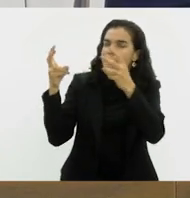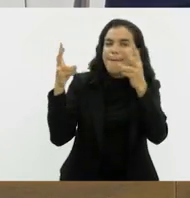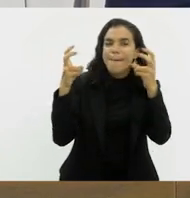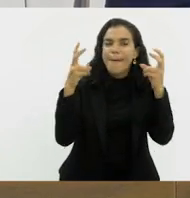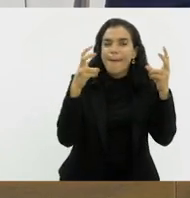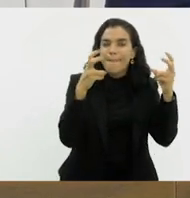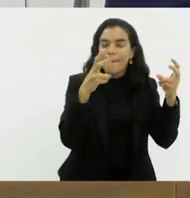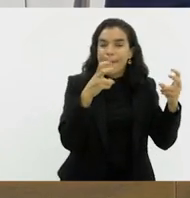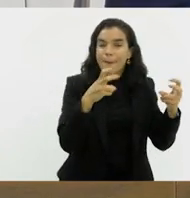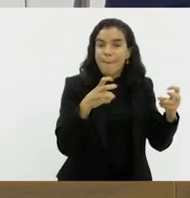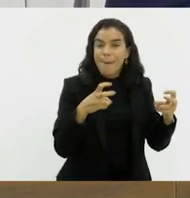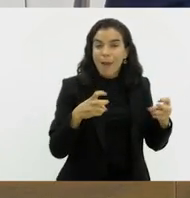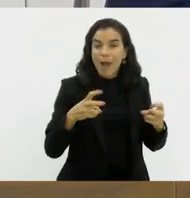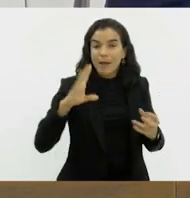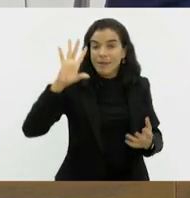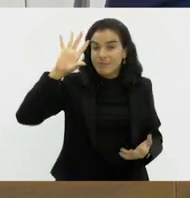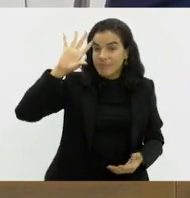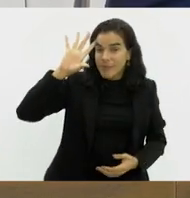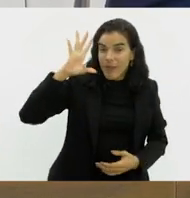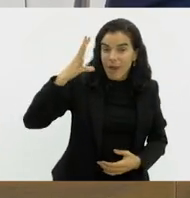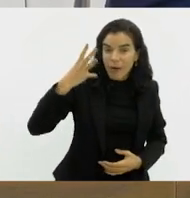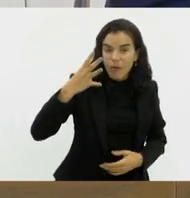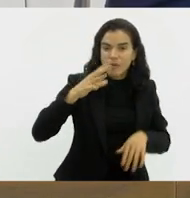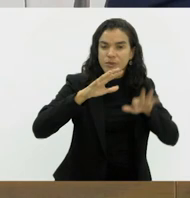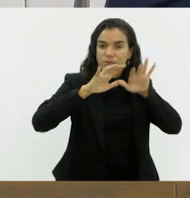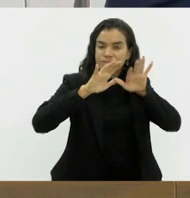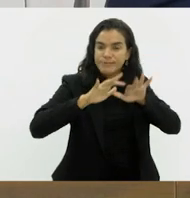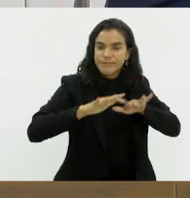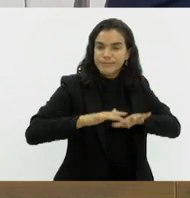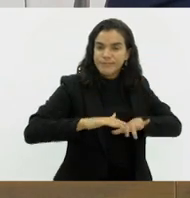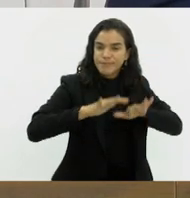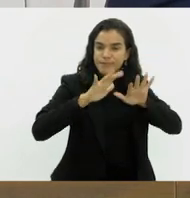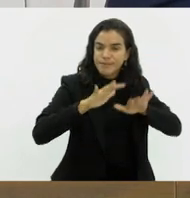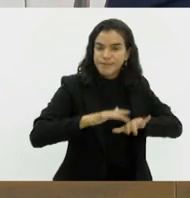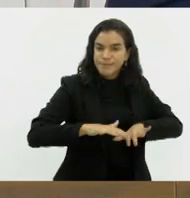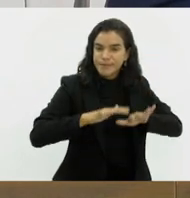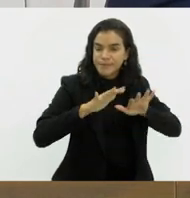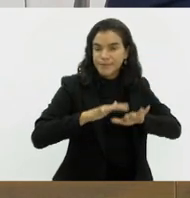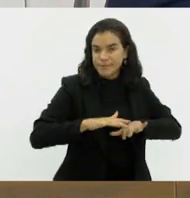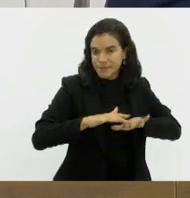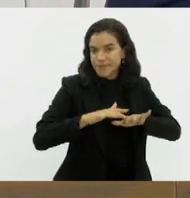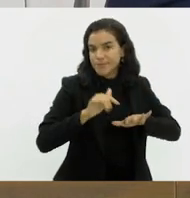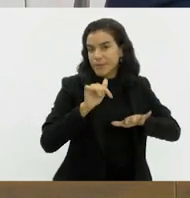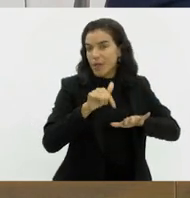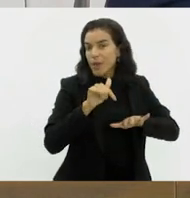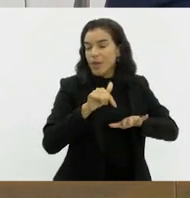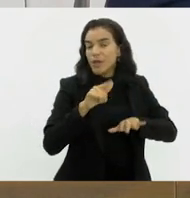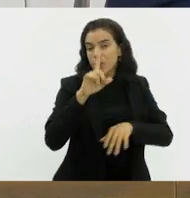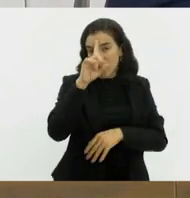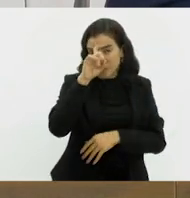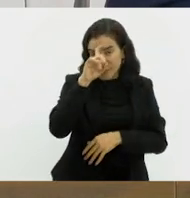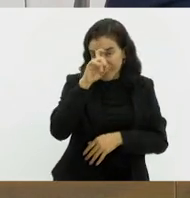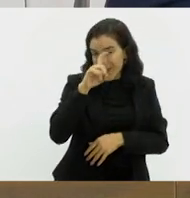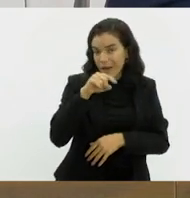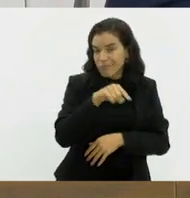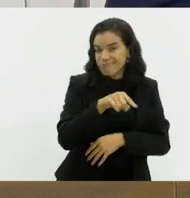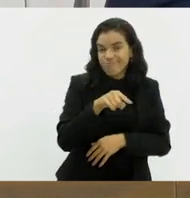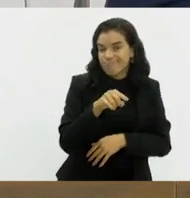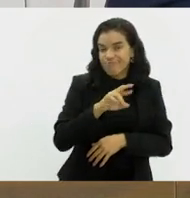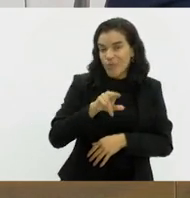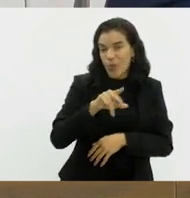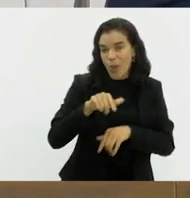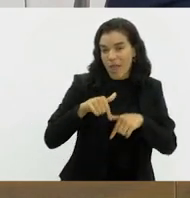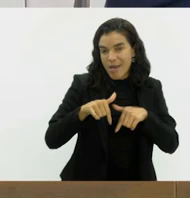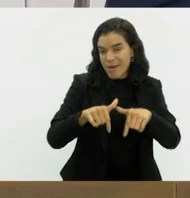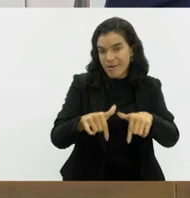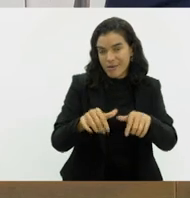e a conclusão, de forma muito singela, é de que aquilo é um plano, que o que se verifica no Hospital Sanatório Penal hoje não é a execução